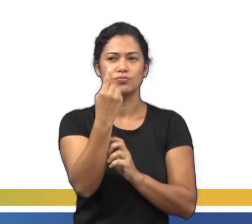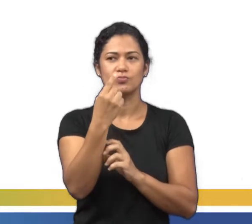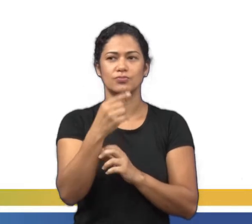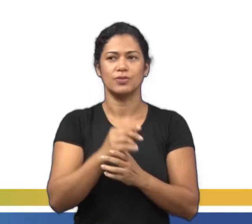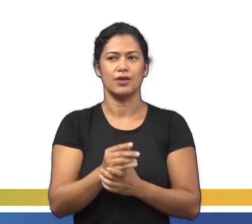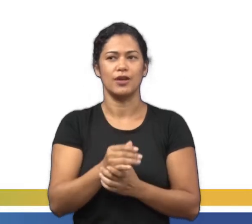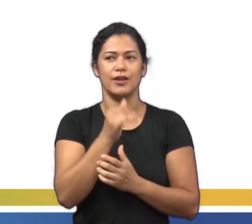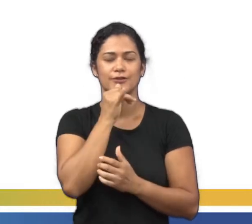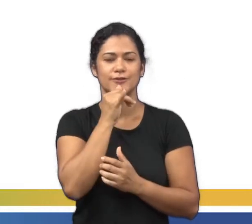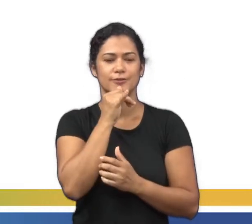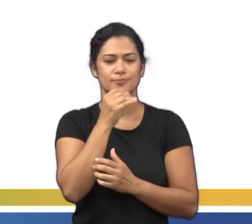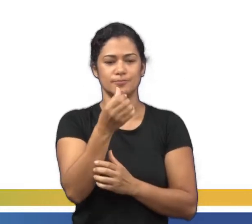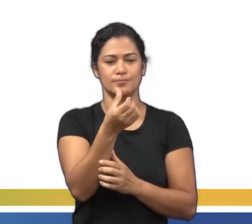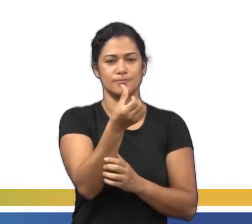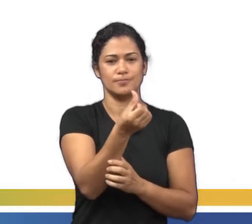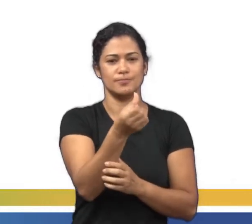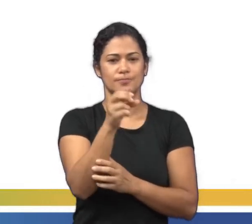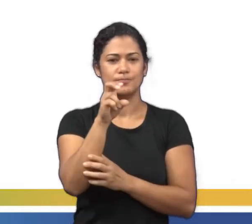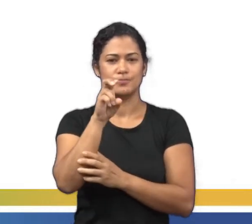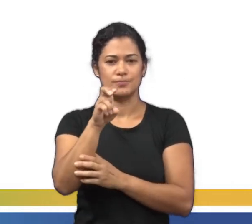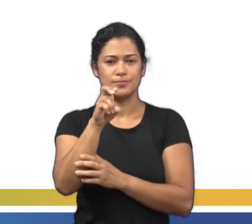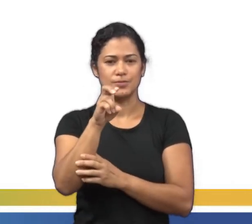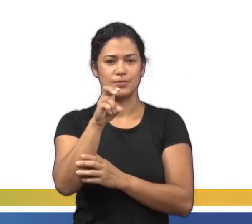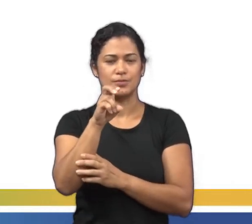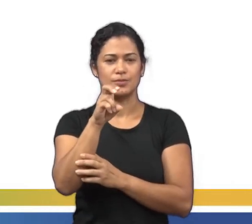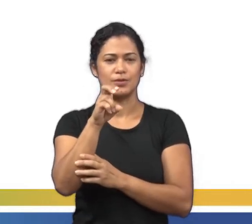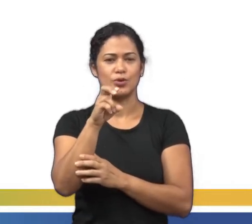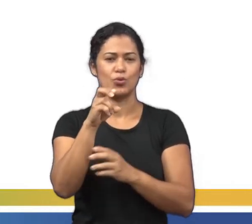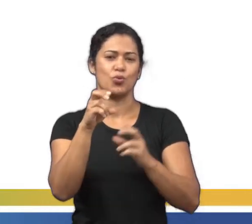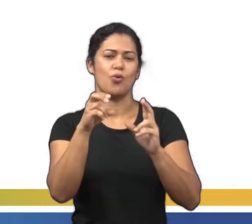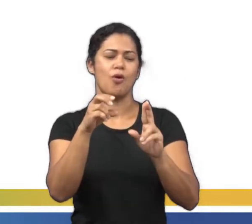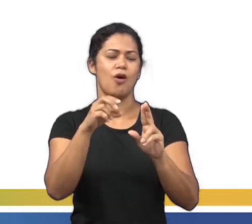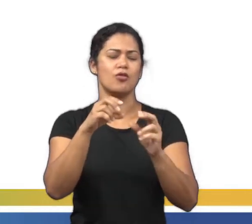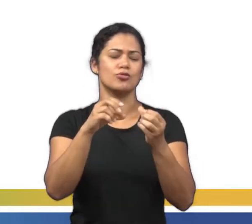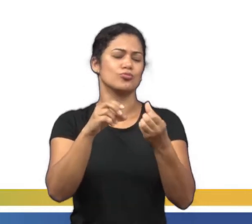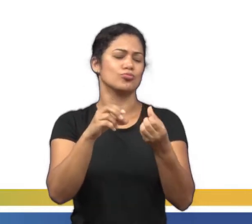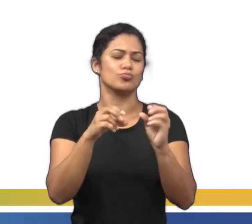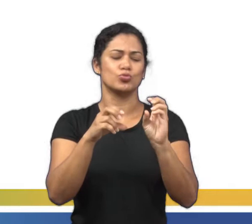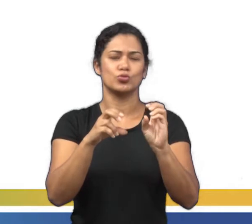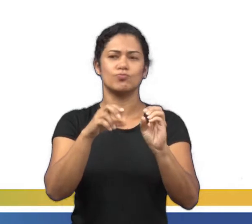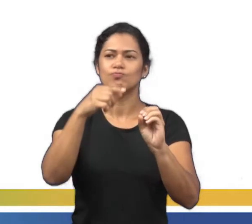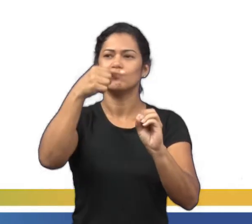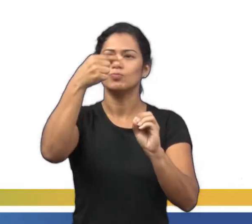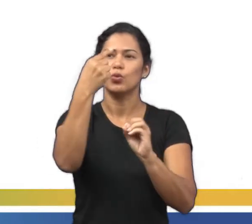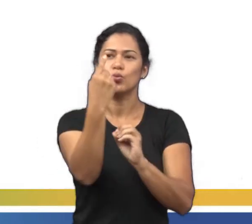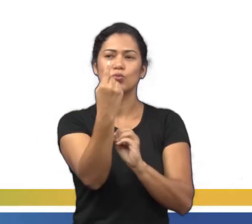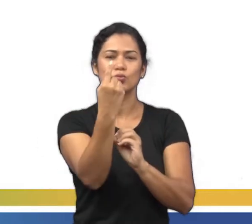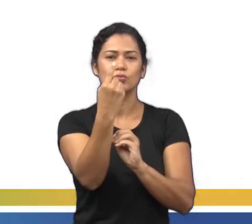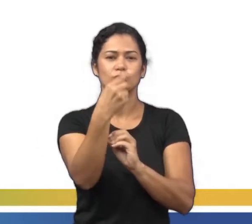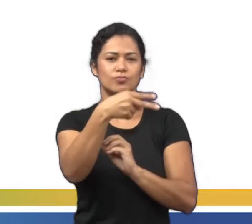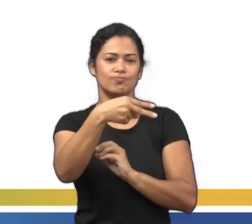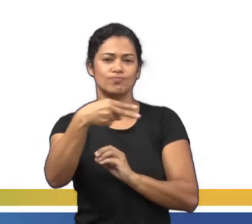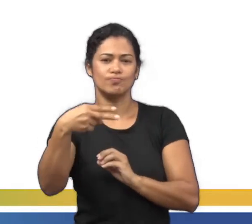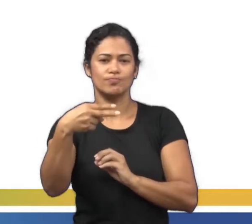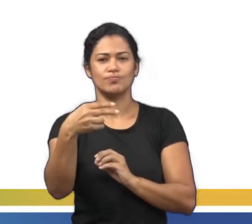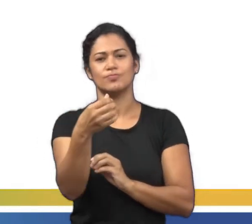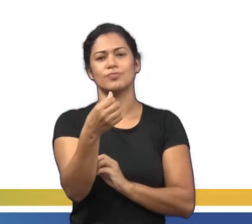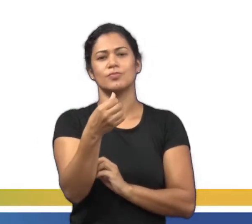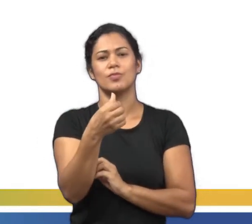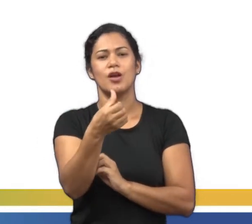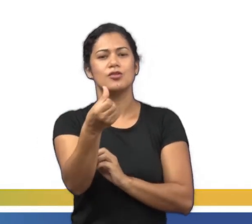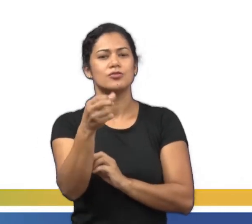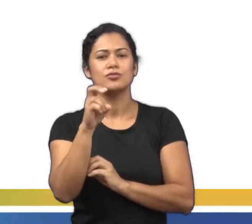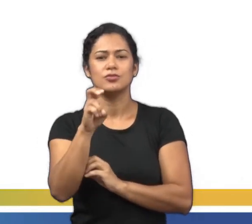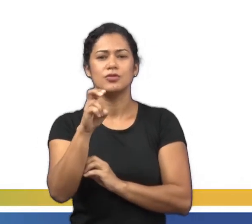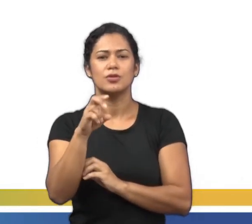65 elevado a 1, 65, porque eu vou repetir o meu 65 uma única vez. Menos 31 elevado